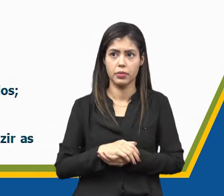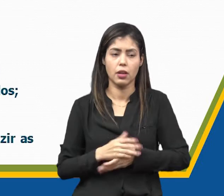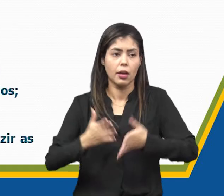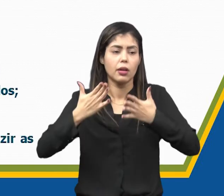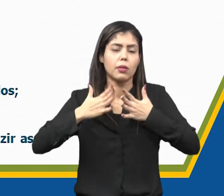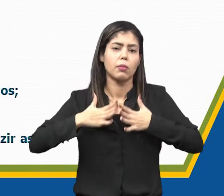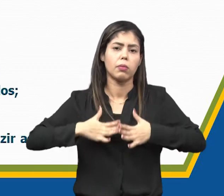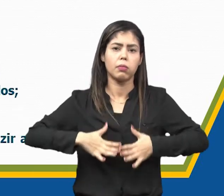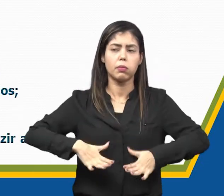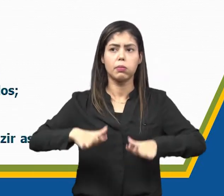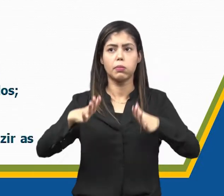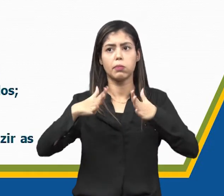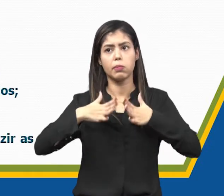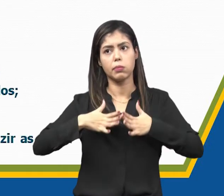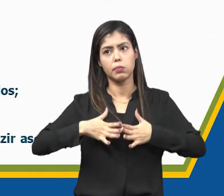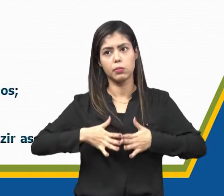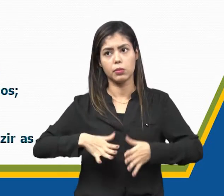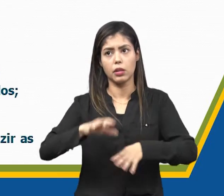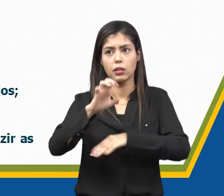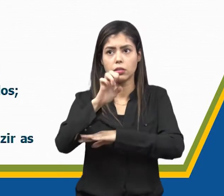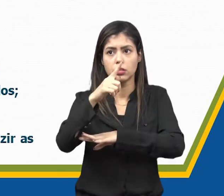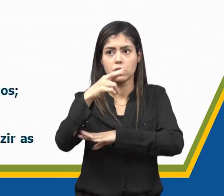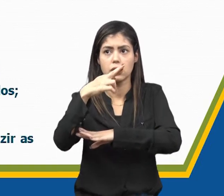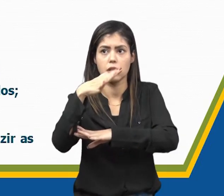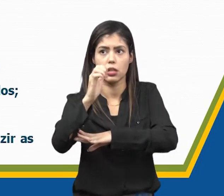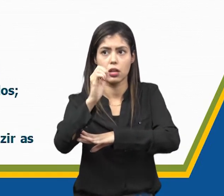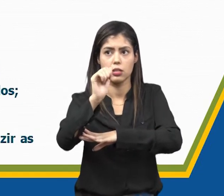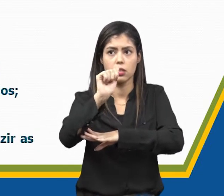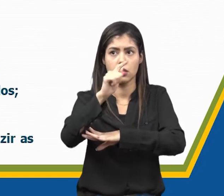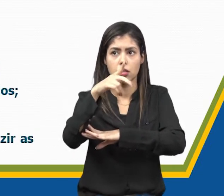aliviar o estresse nas articulações,